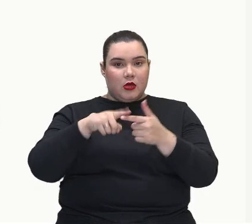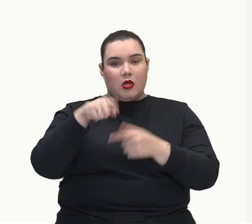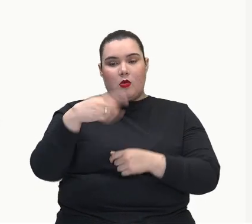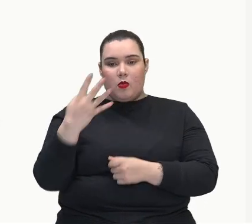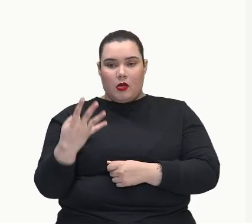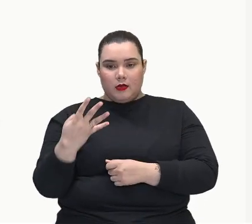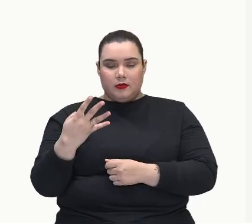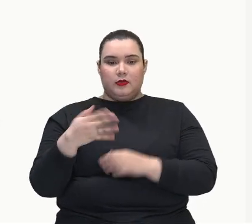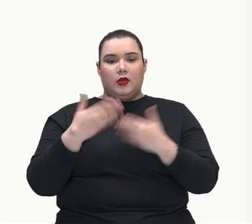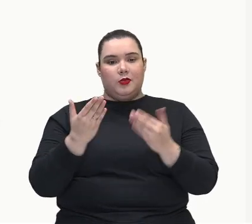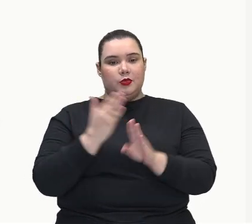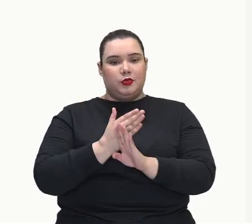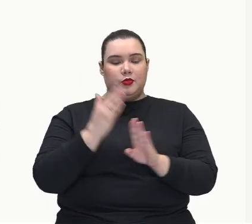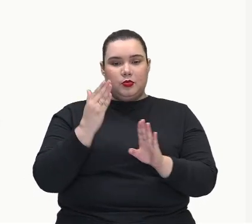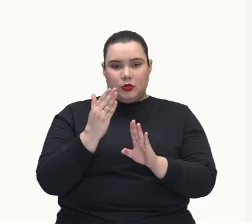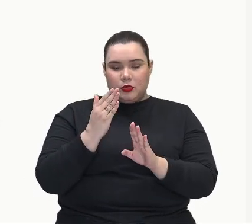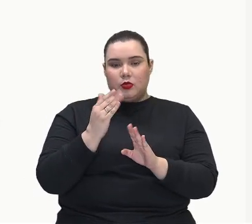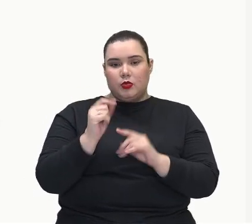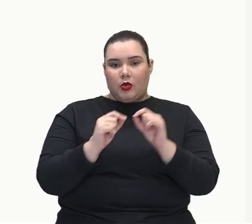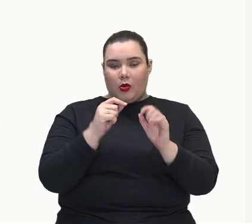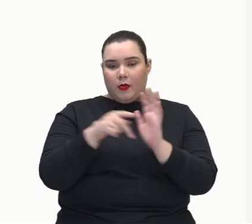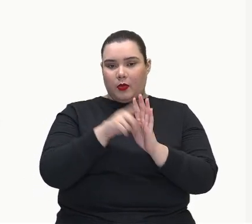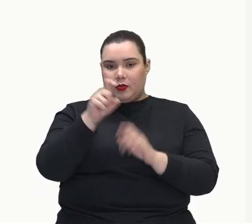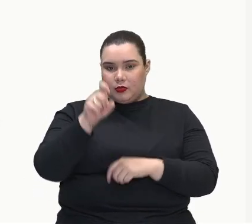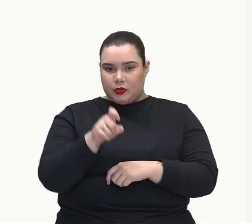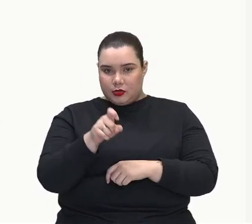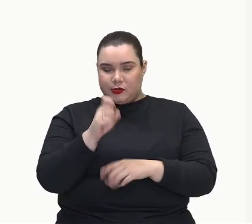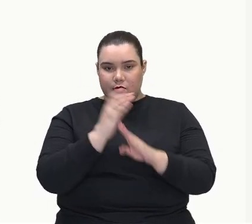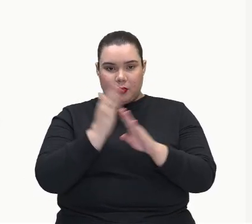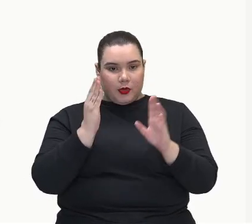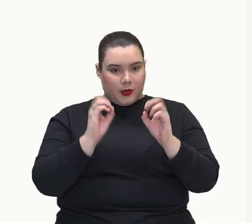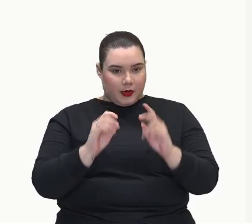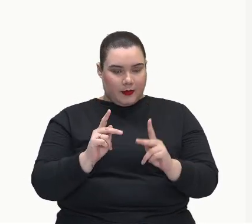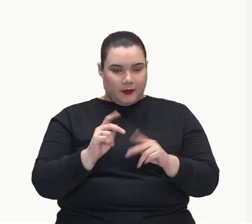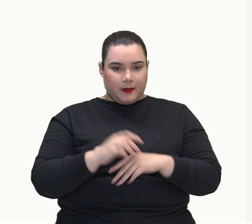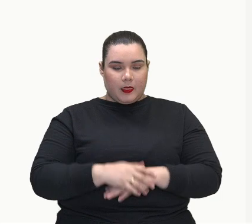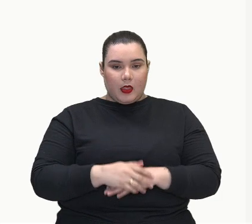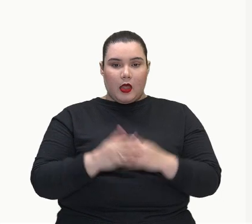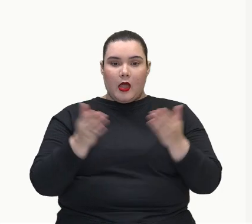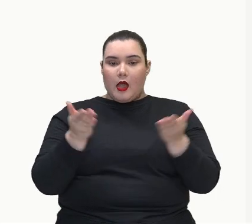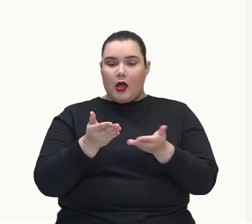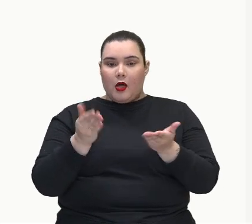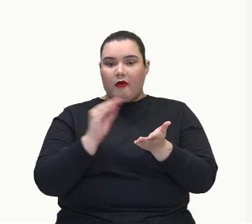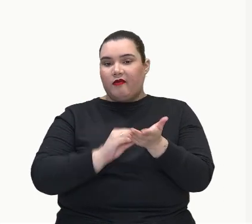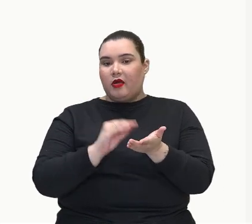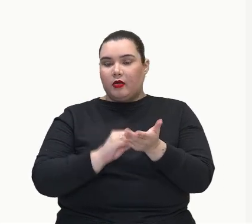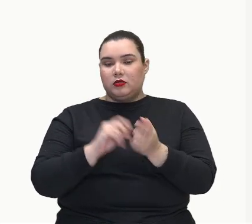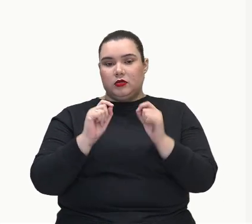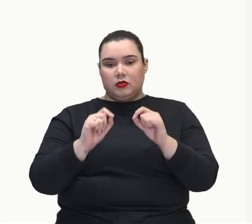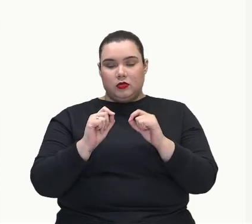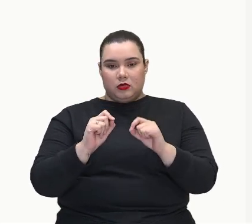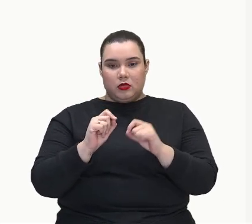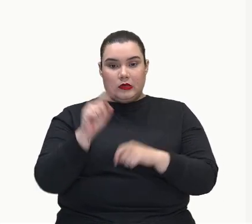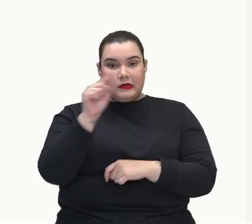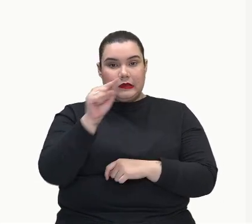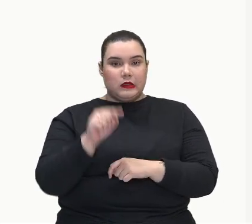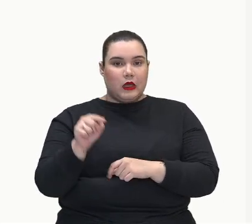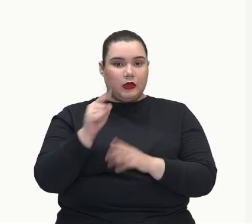rapidamente descobrimos o valor aqui do x. Agora, só está faltando o valor de